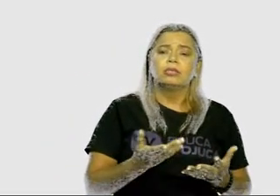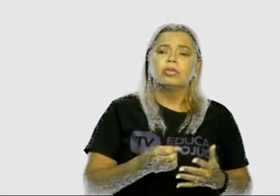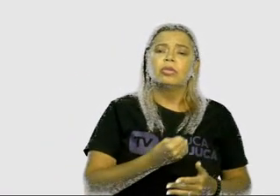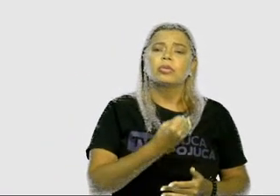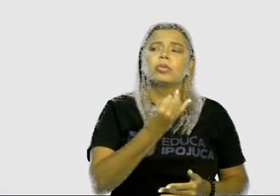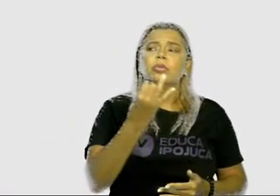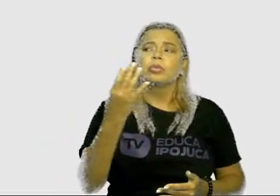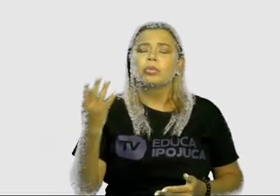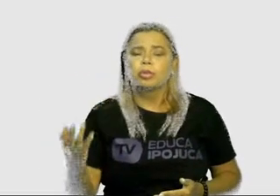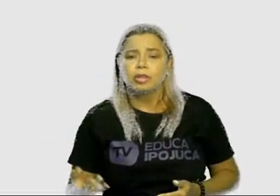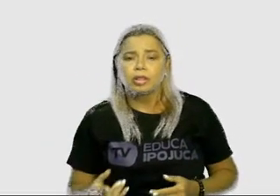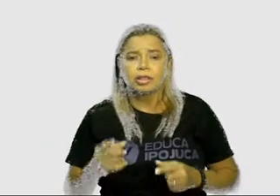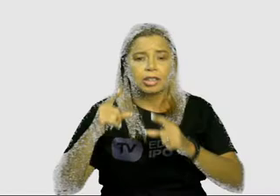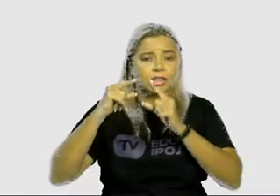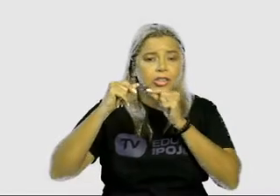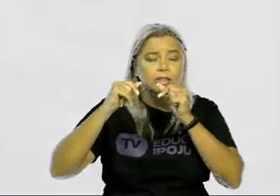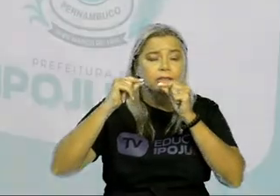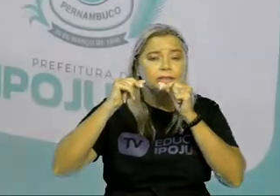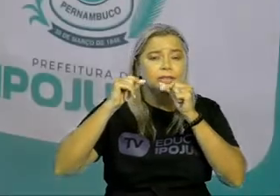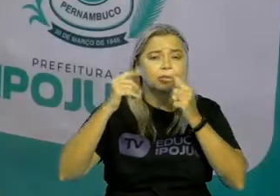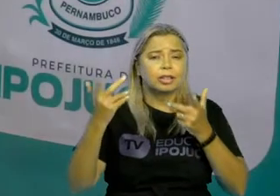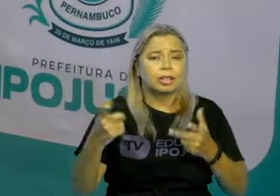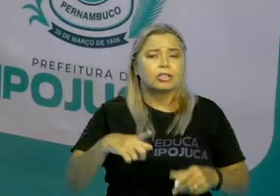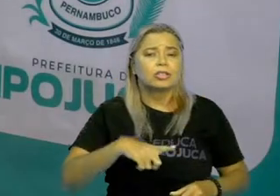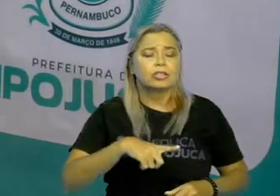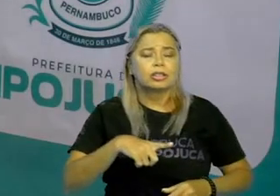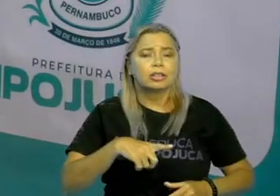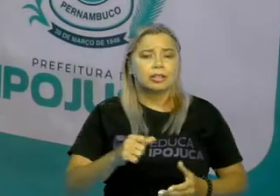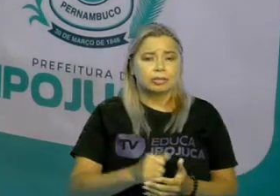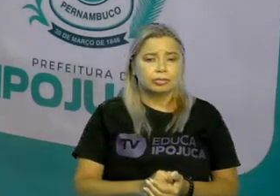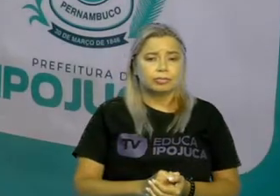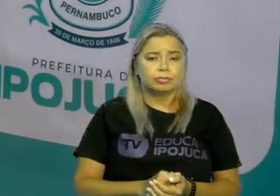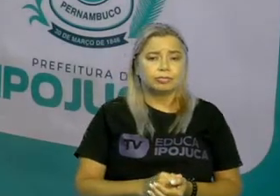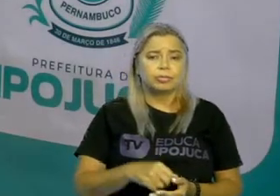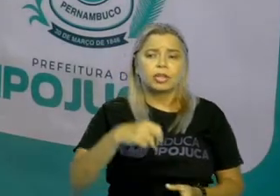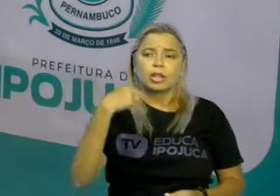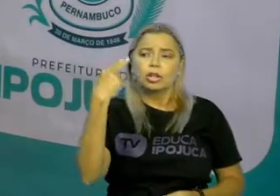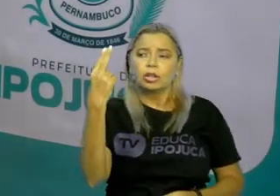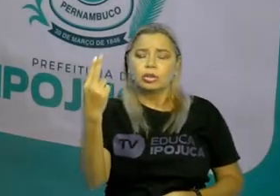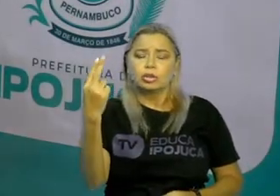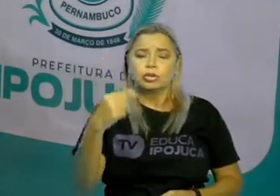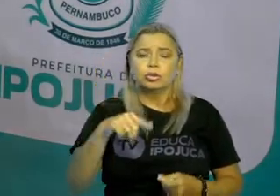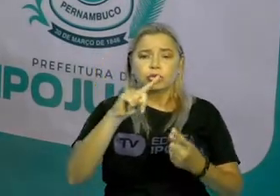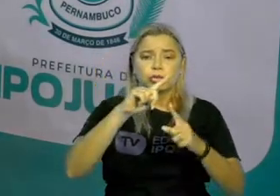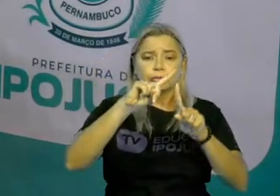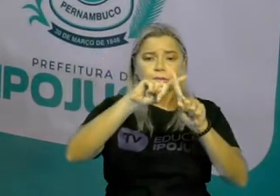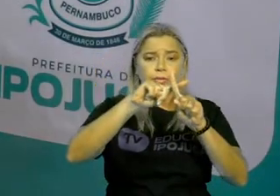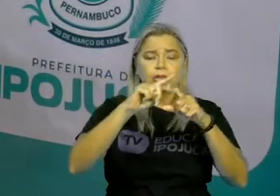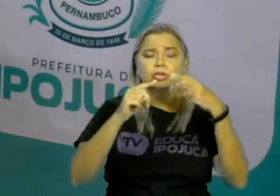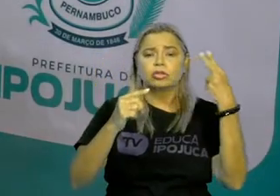de dois em dois. Então, 2 com mais 2 vai dar quanto?